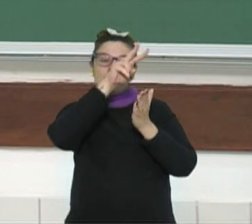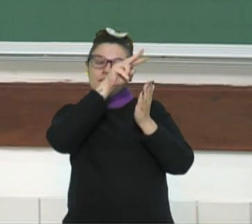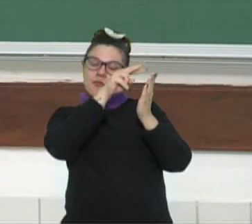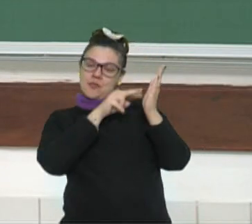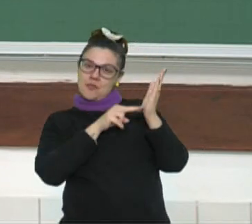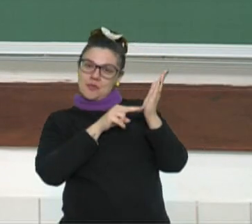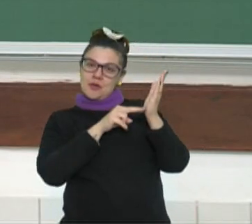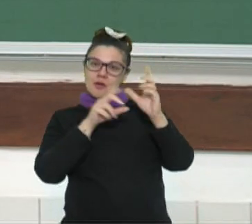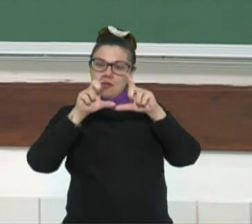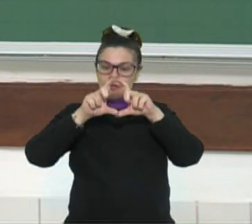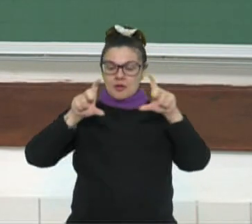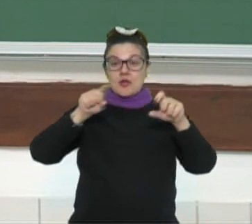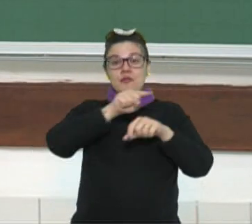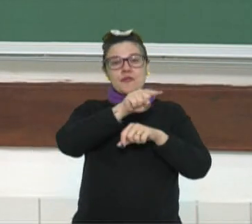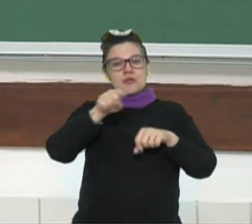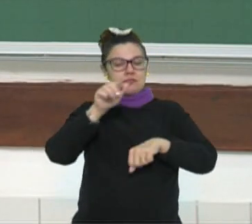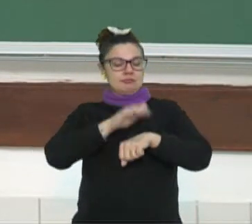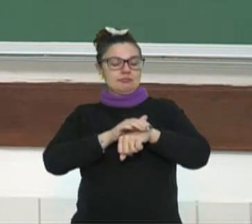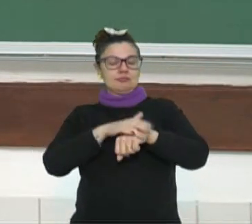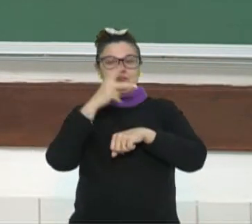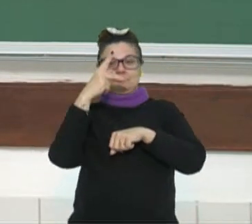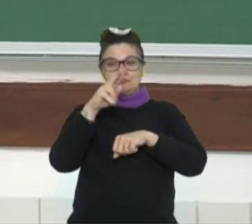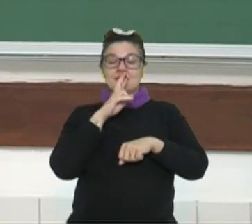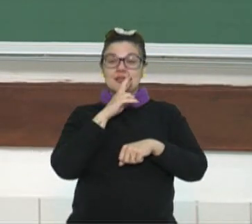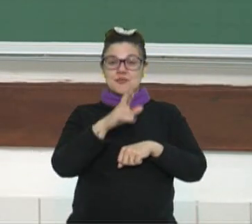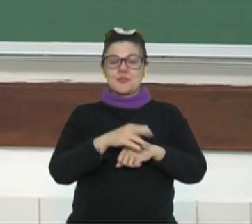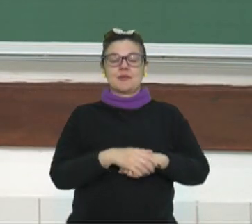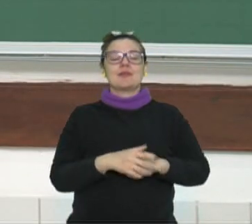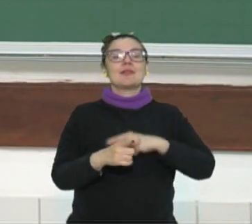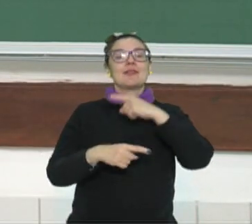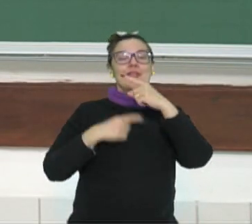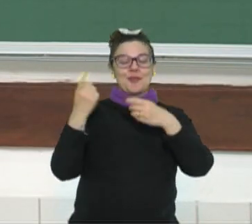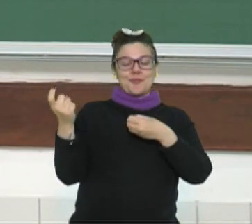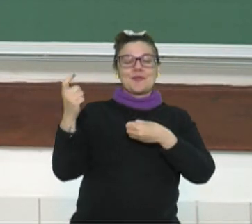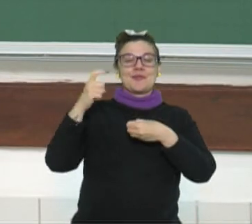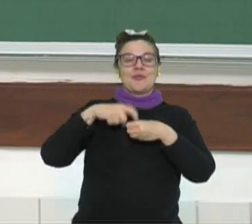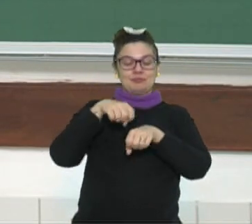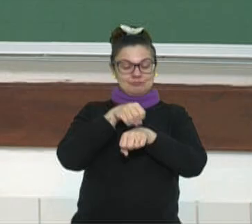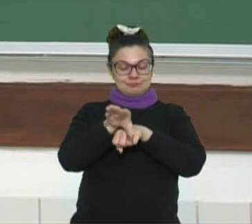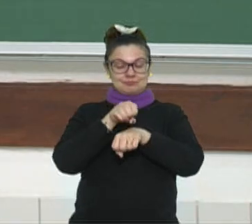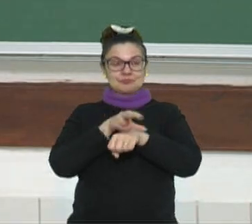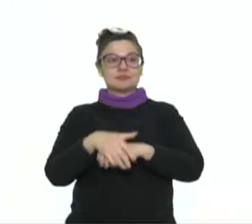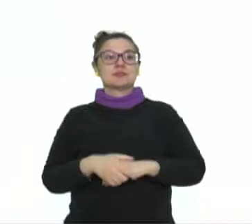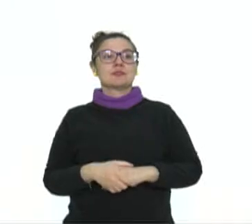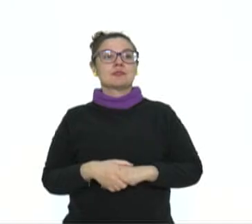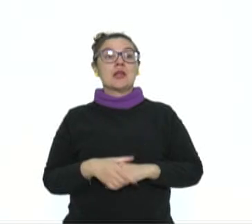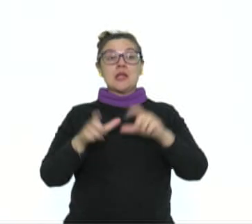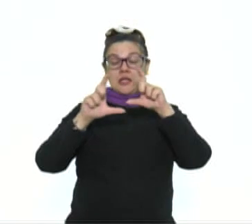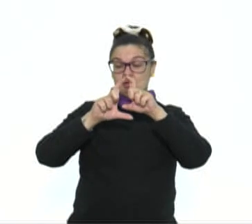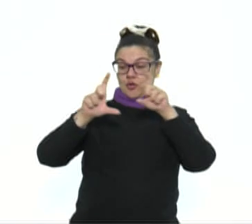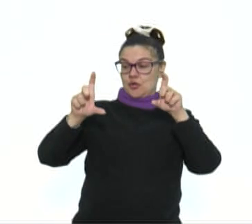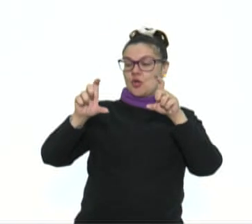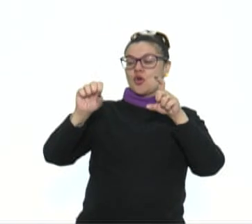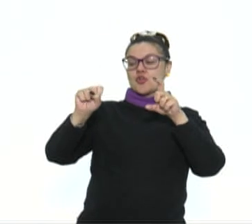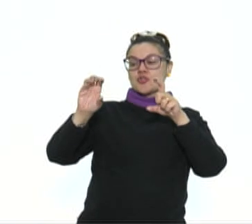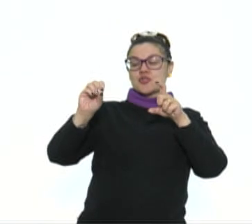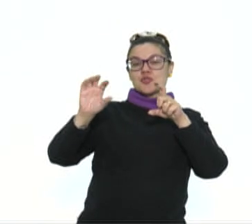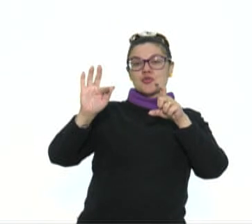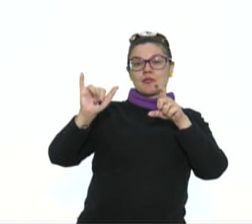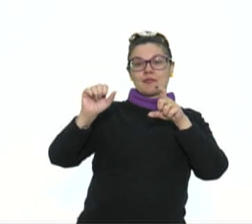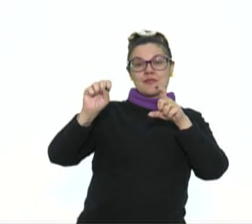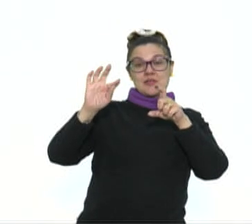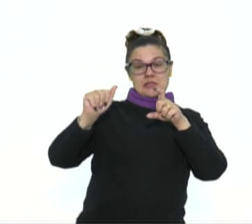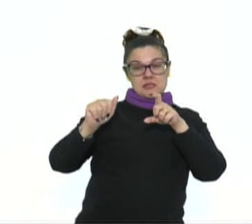agora o enunciado e vou deixar você sozinho responder essa questão e depois eu trago as dicas sobre ela. O sofista Trasímaco,